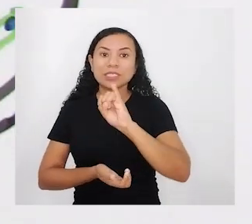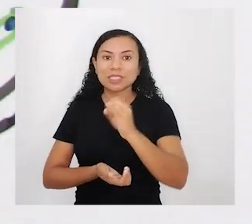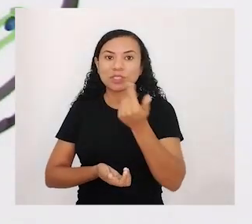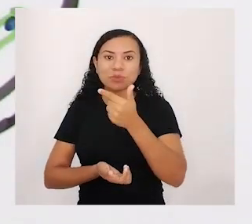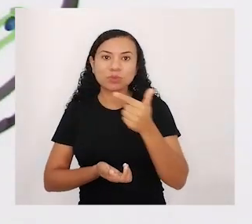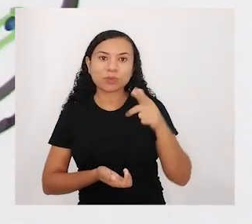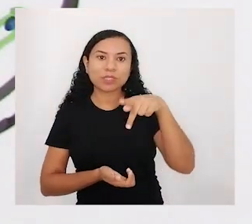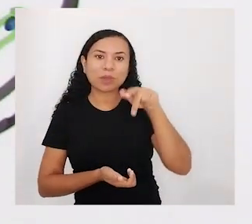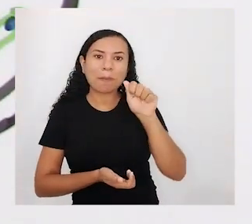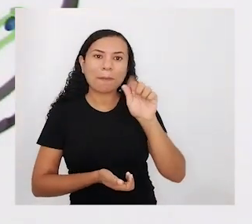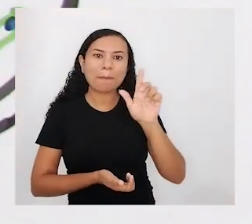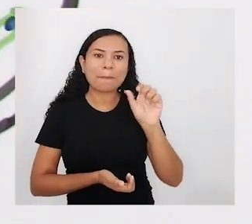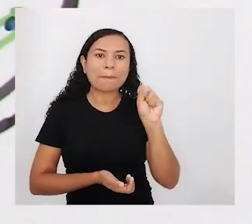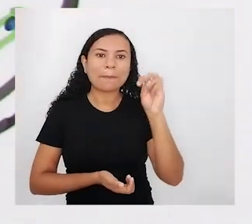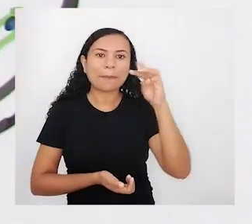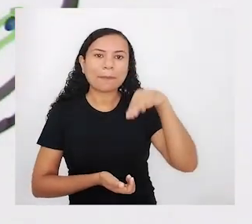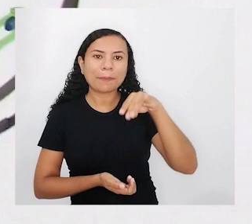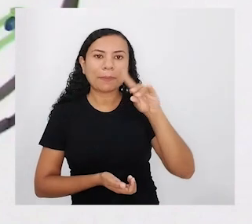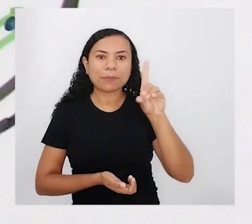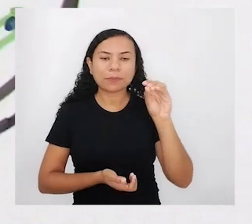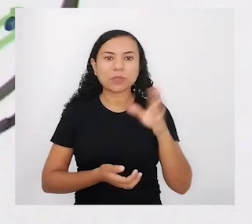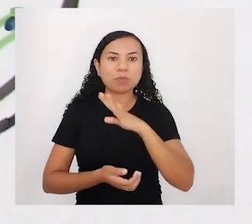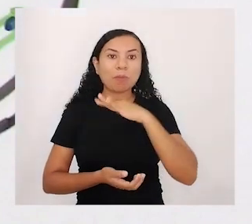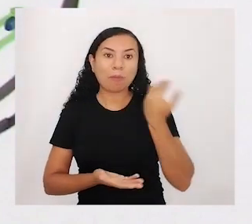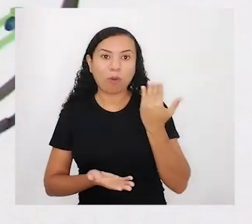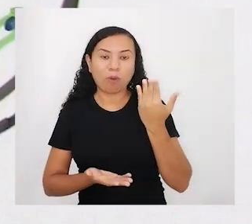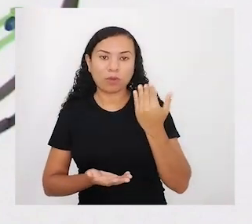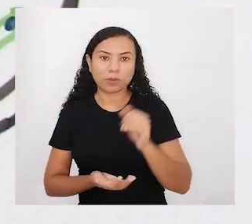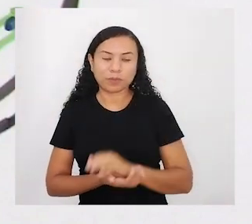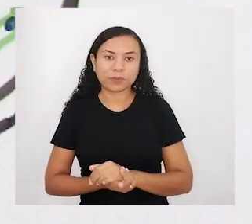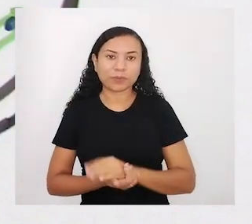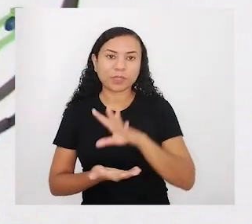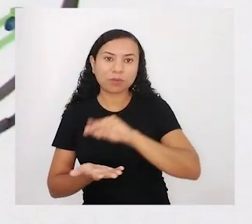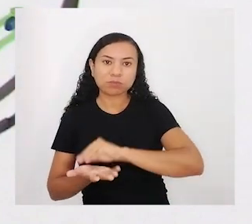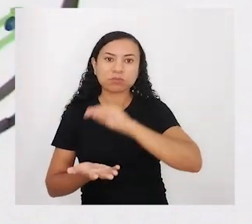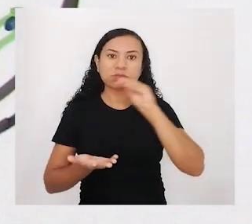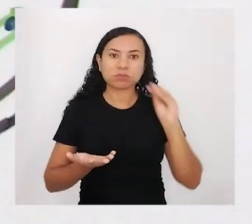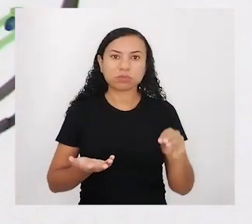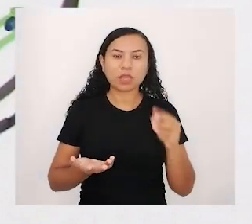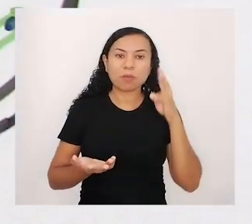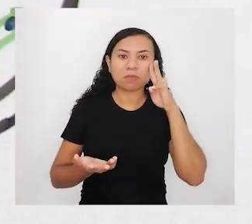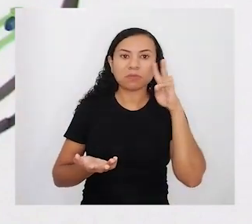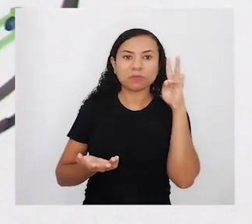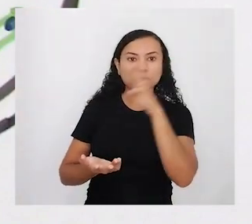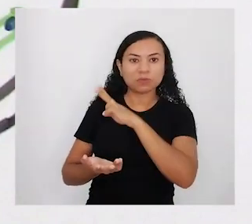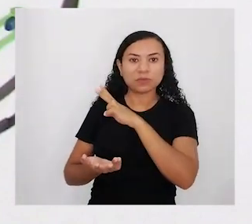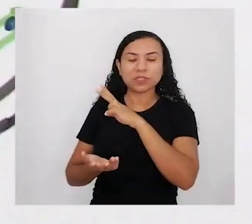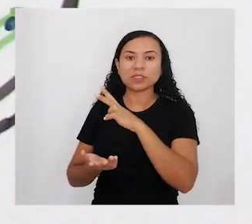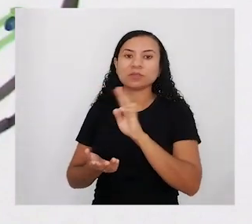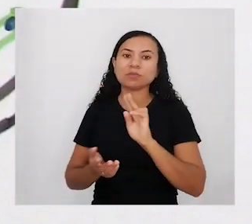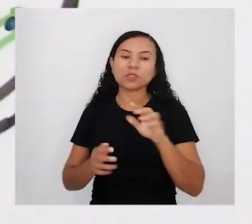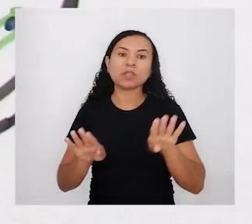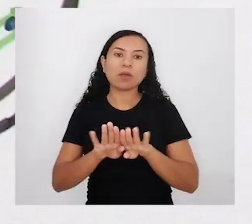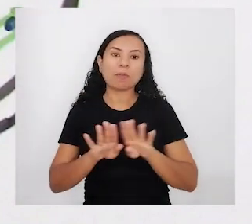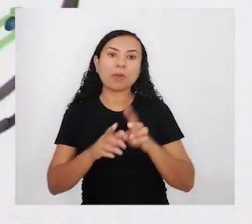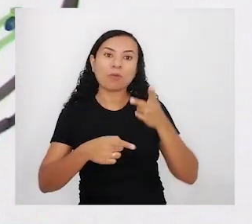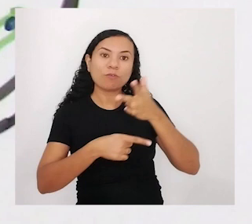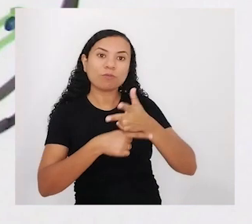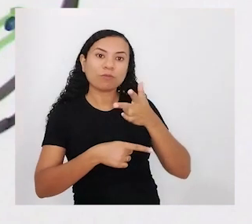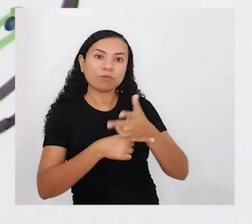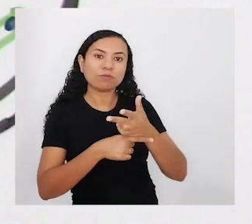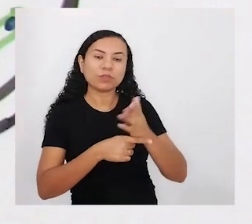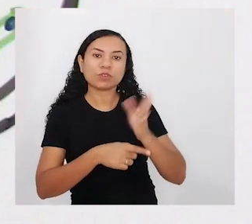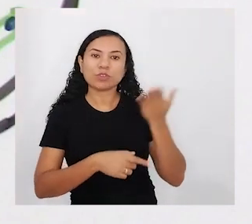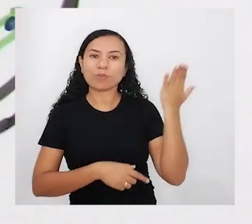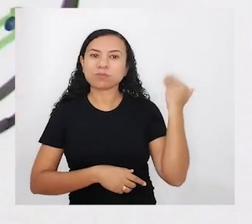vão morrer. Para saber como podemos colocar um plasmídio dentro de uma bactéria, você pode dar uma olhada no vídeo sobre biotecnologia